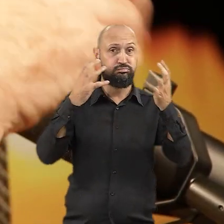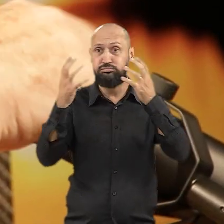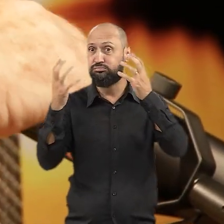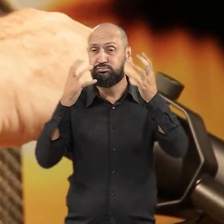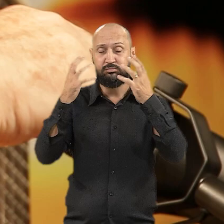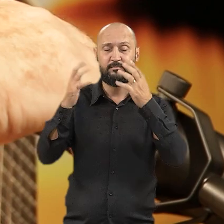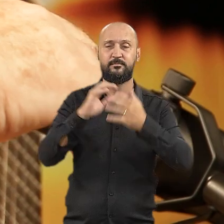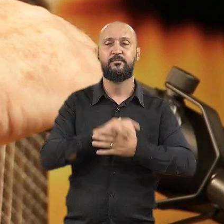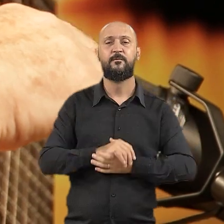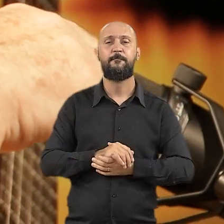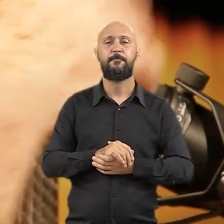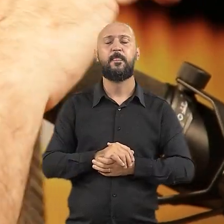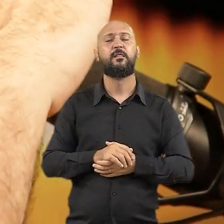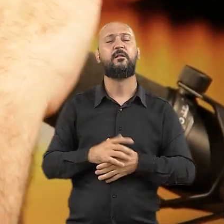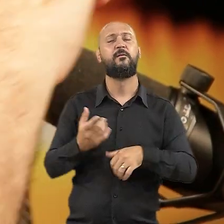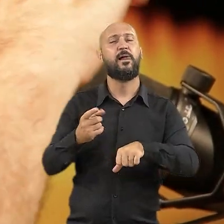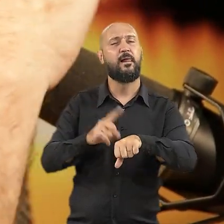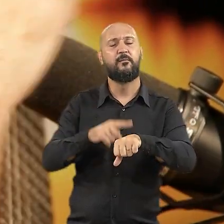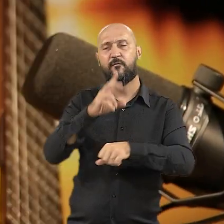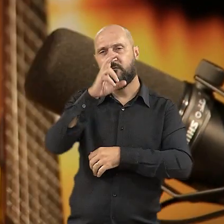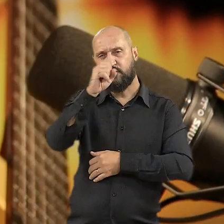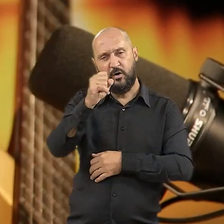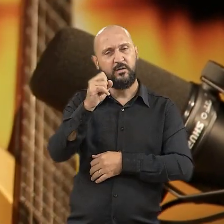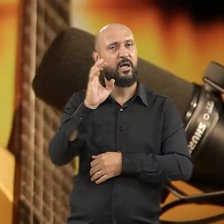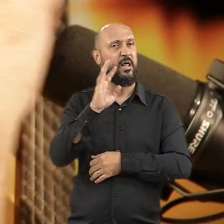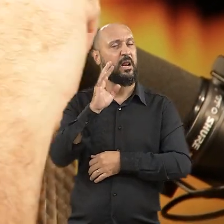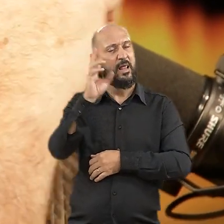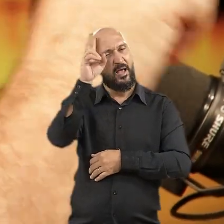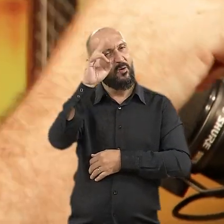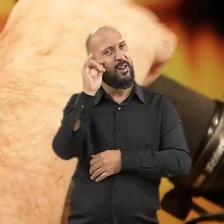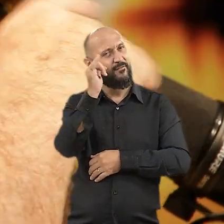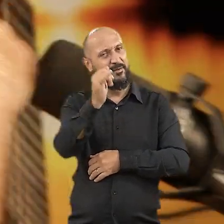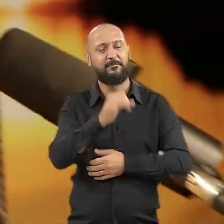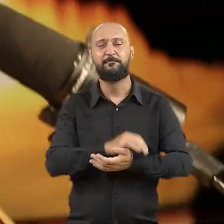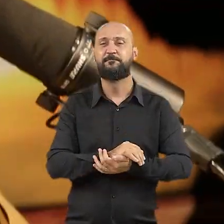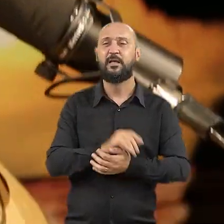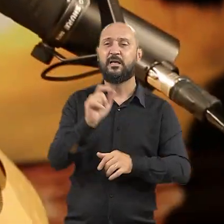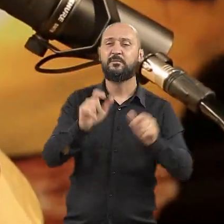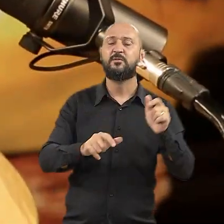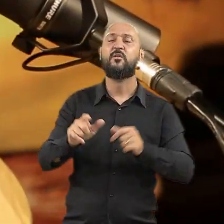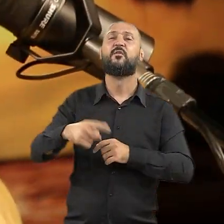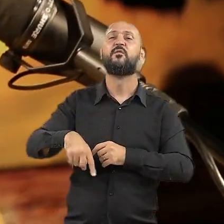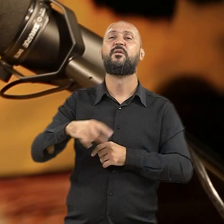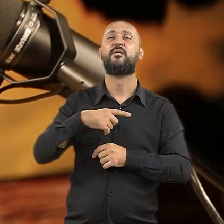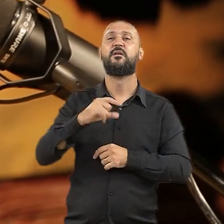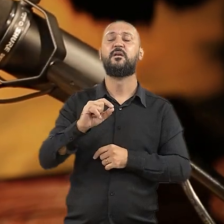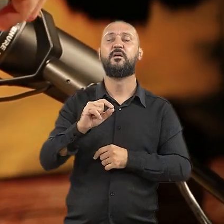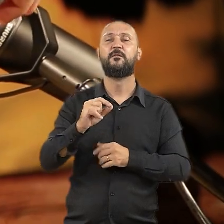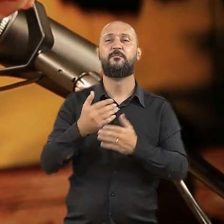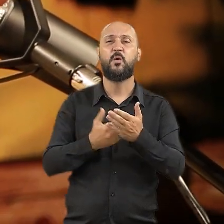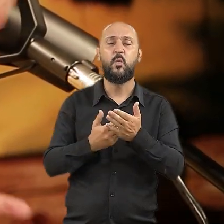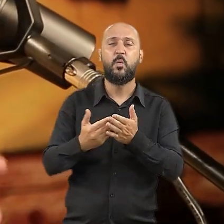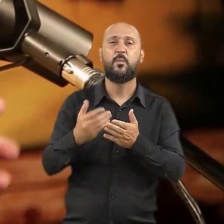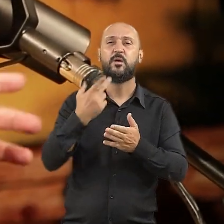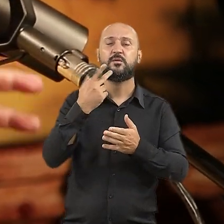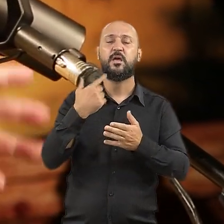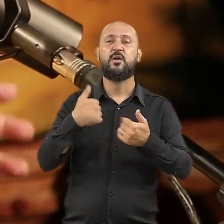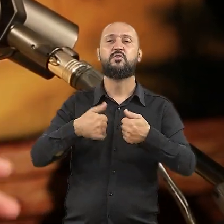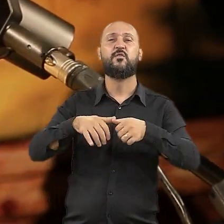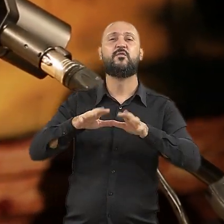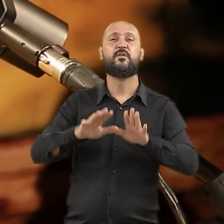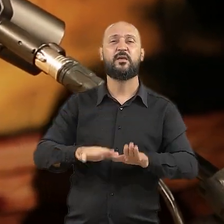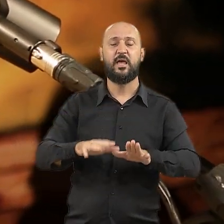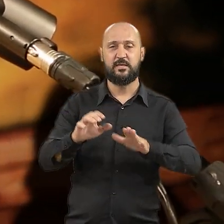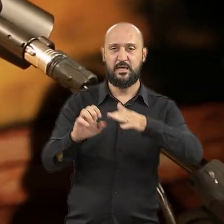demais. Mas teve um momento marcante também, que acho que era legal lembrar, que as pessoas vão lembrar, é o seguinte, logo que eu cheguei, me